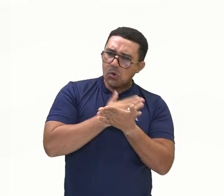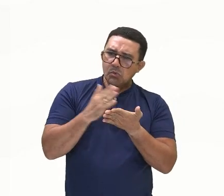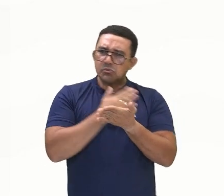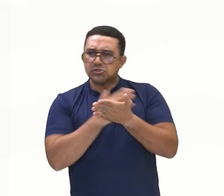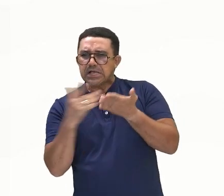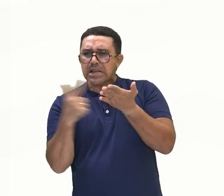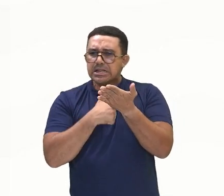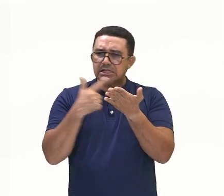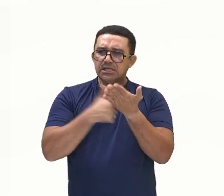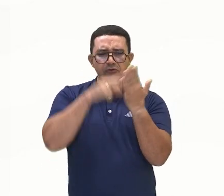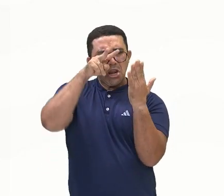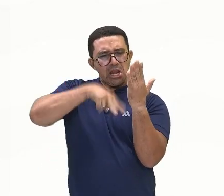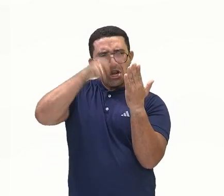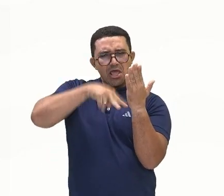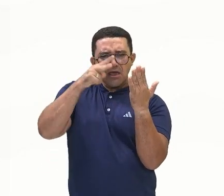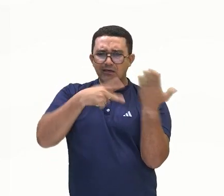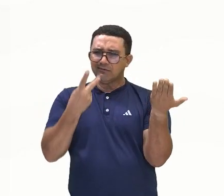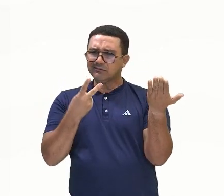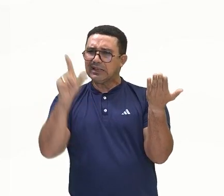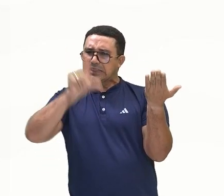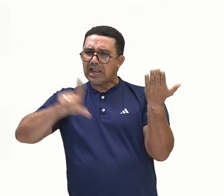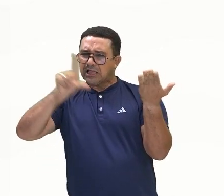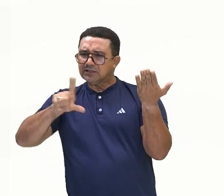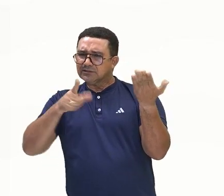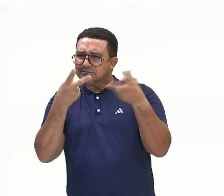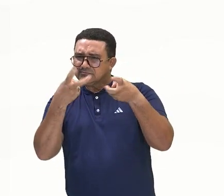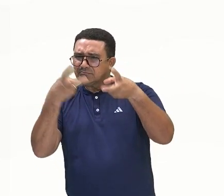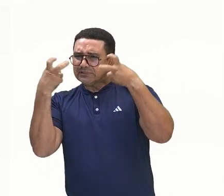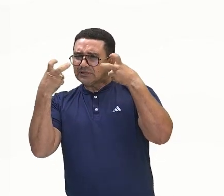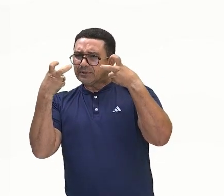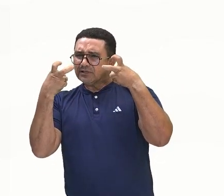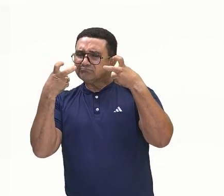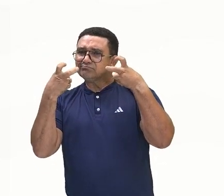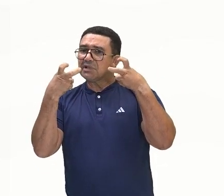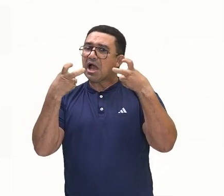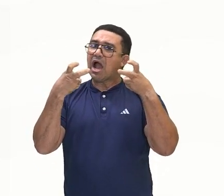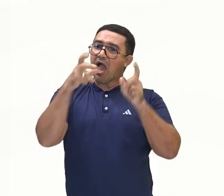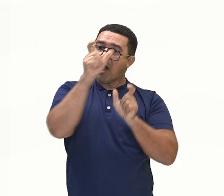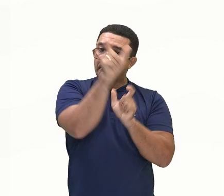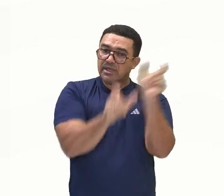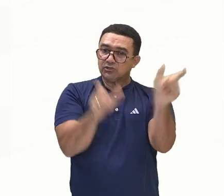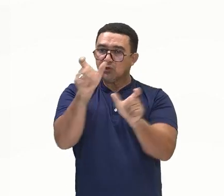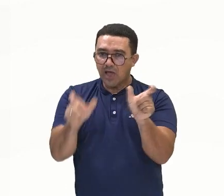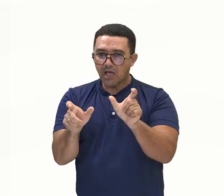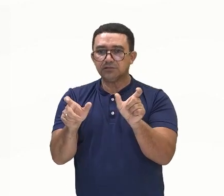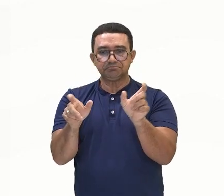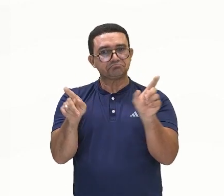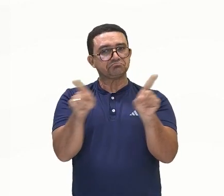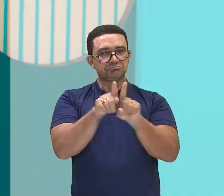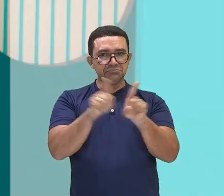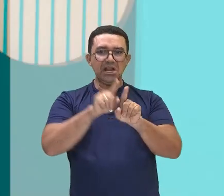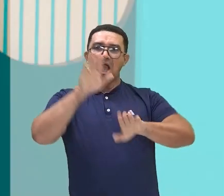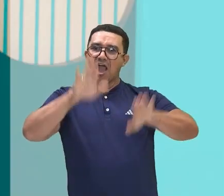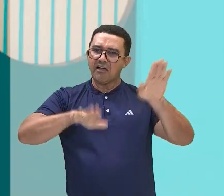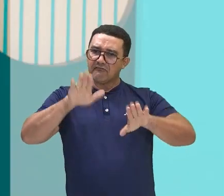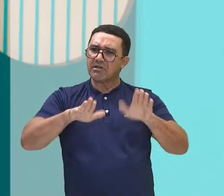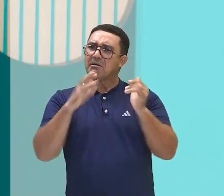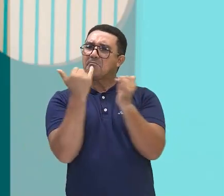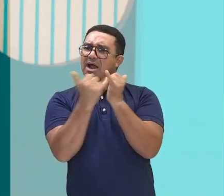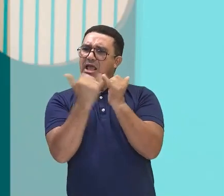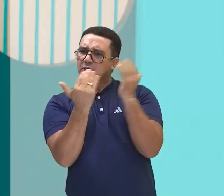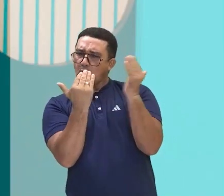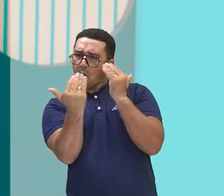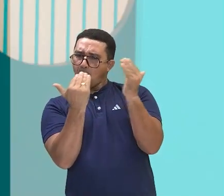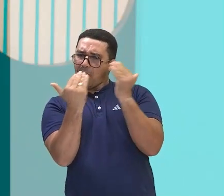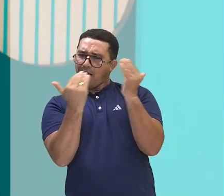Fizerem a leitura de algumas obras, vocês vão notar que cada personagem ali é tratado como se fosse um animal.